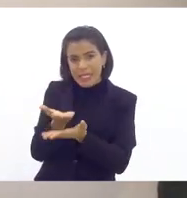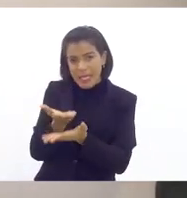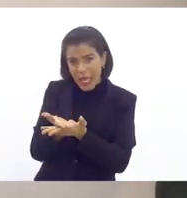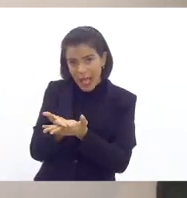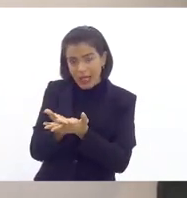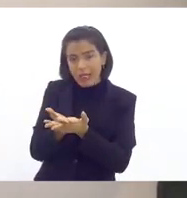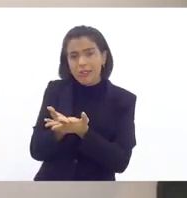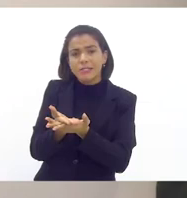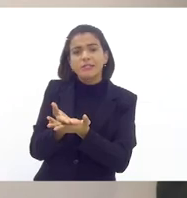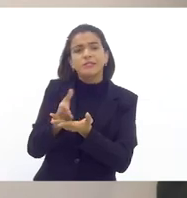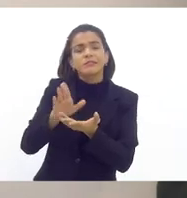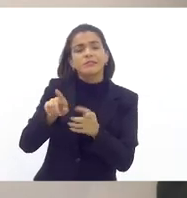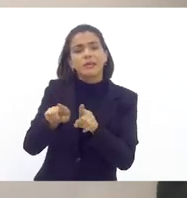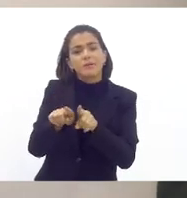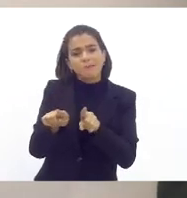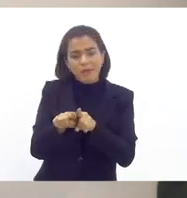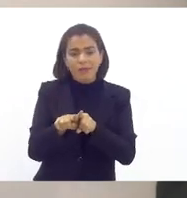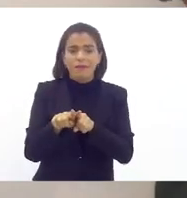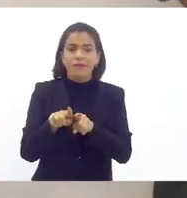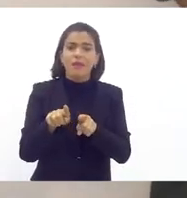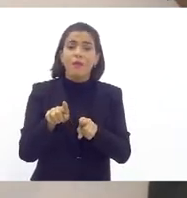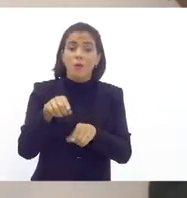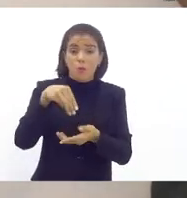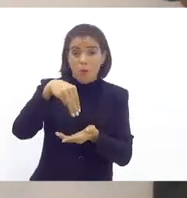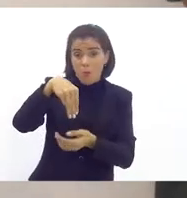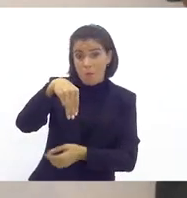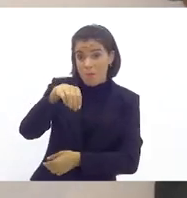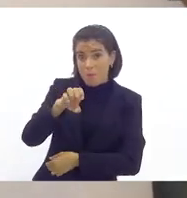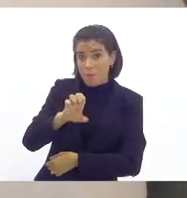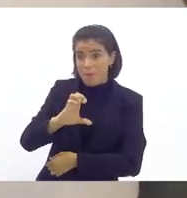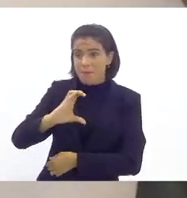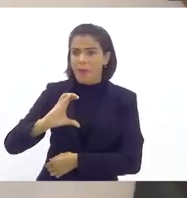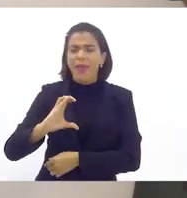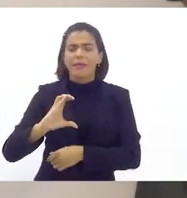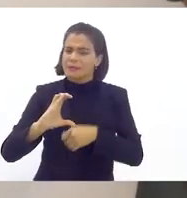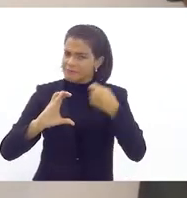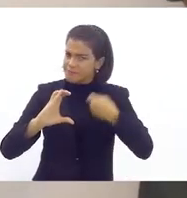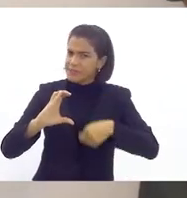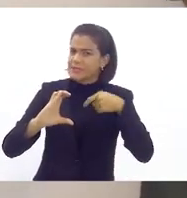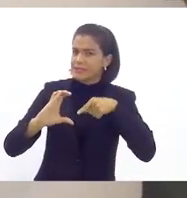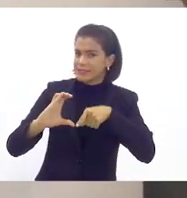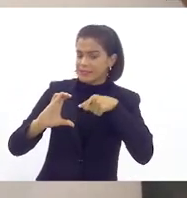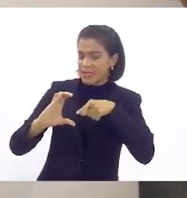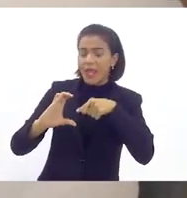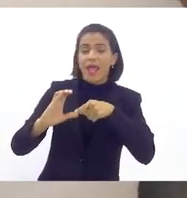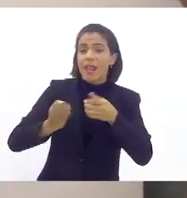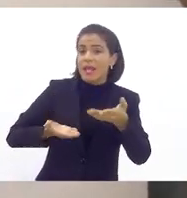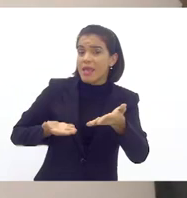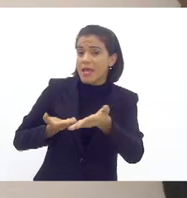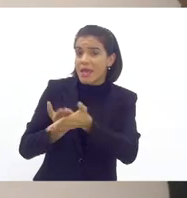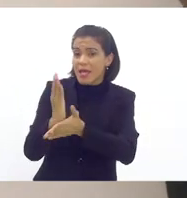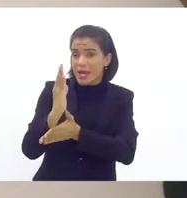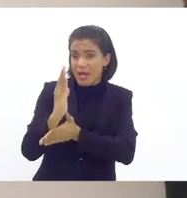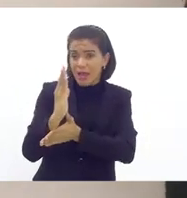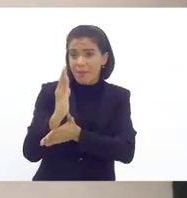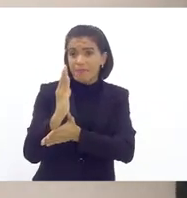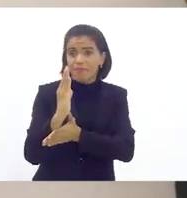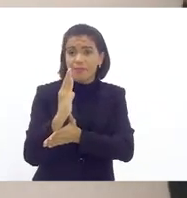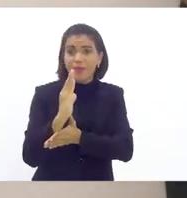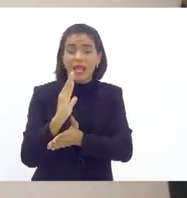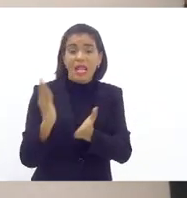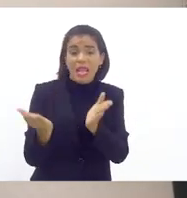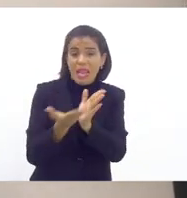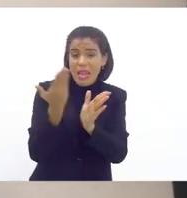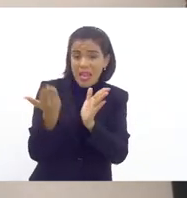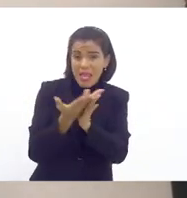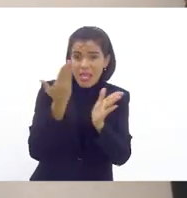transversalidade, e que o MEC, que a gente precisa falar do MEC, quando ele aprova, quando ele aprova livros